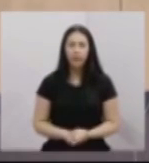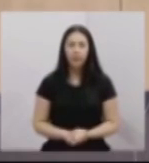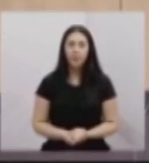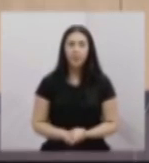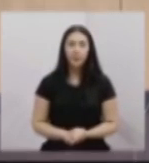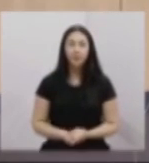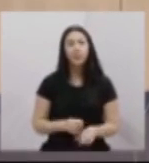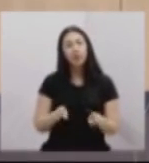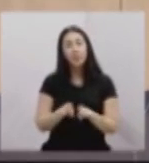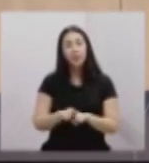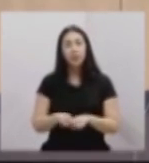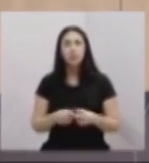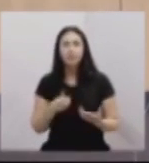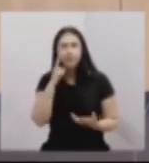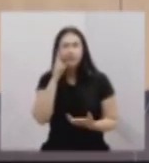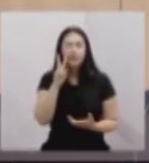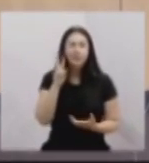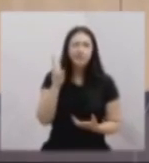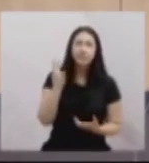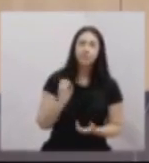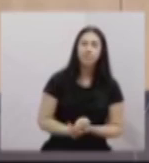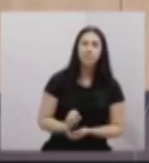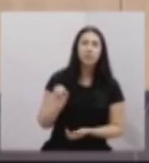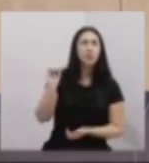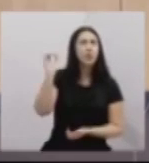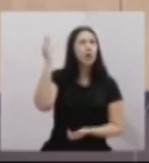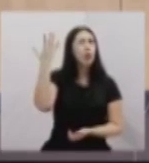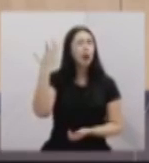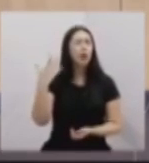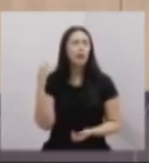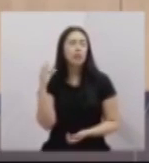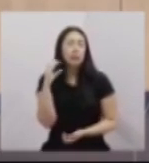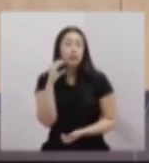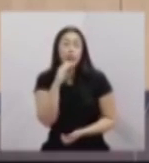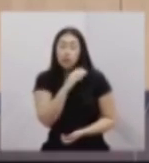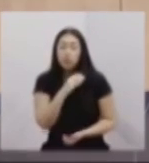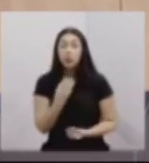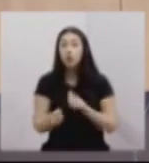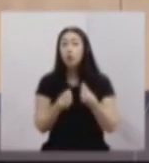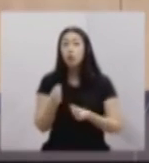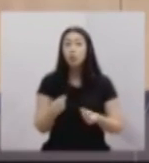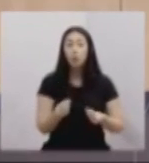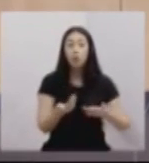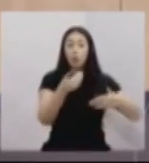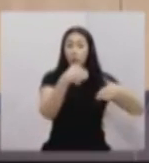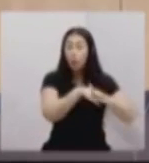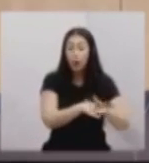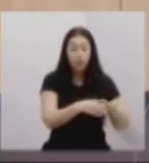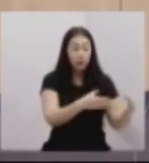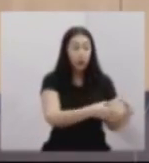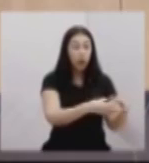condições climáticas atuais, ou melhor, as grandes ondas de calor, como serão armazenadas marmitas para